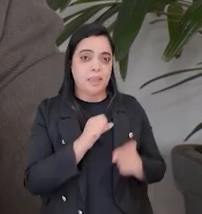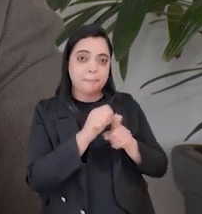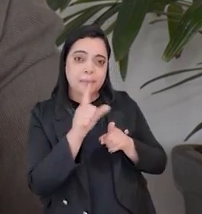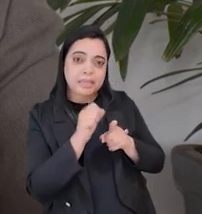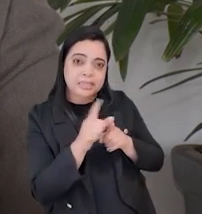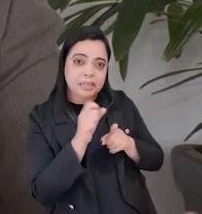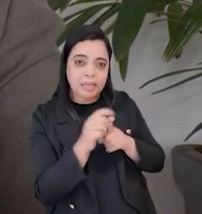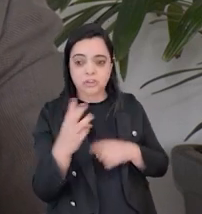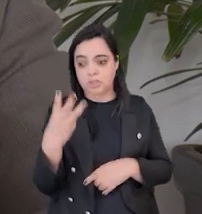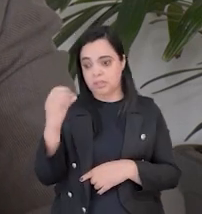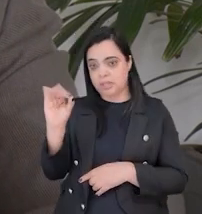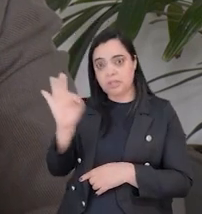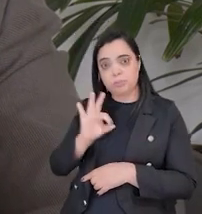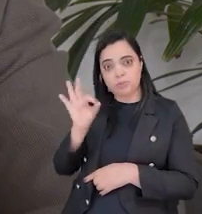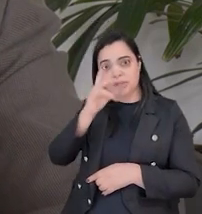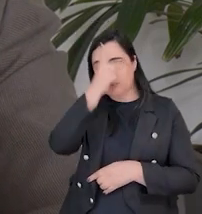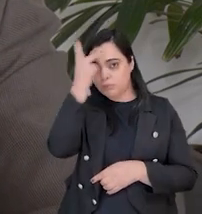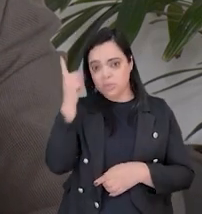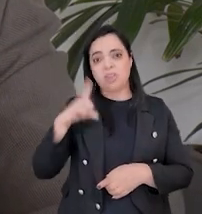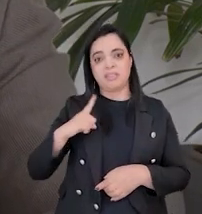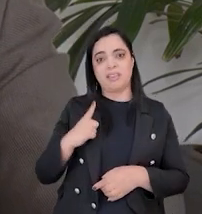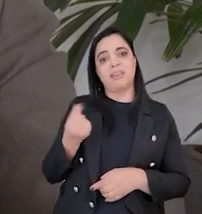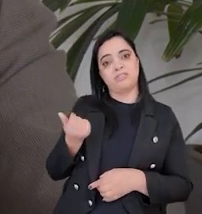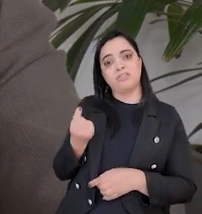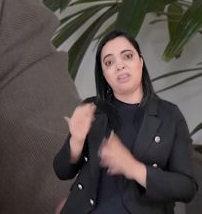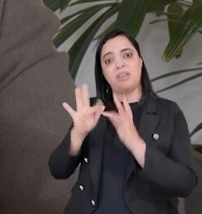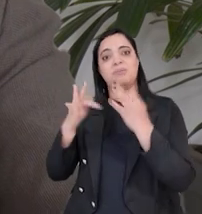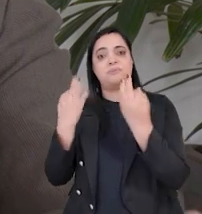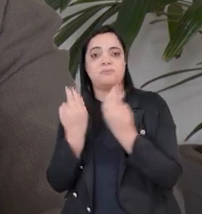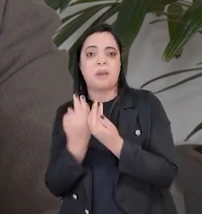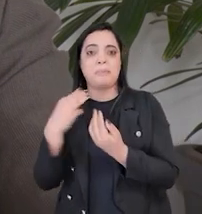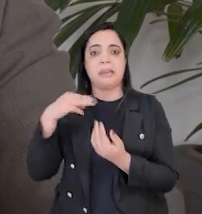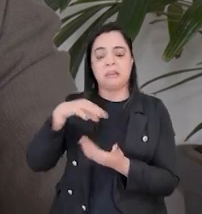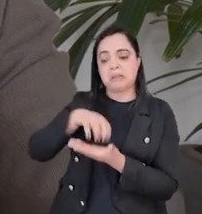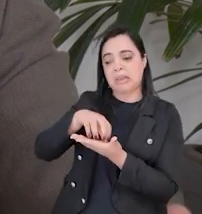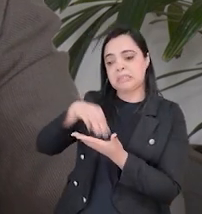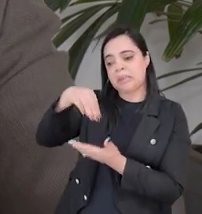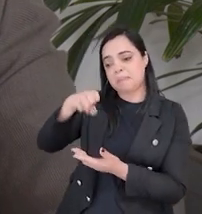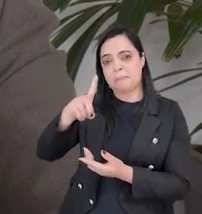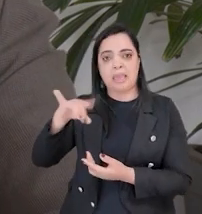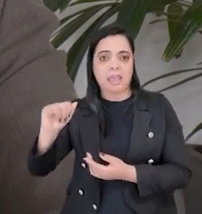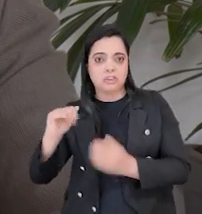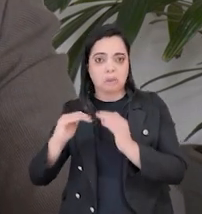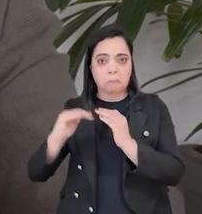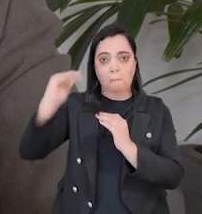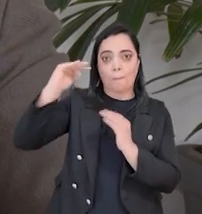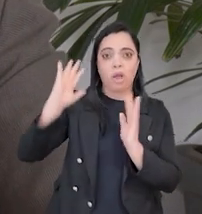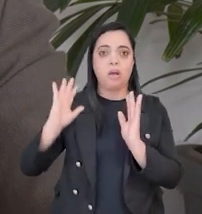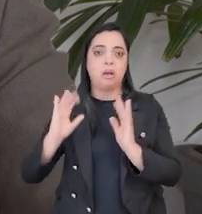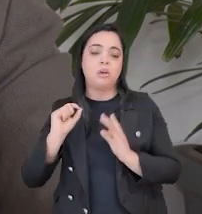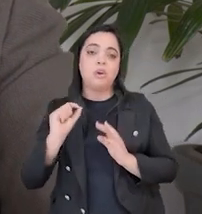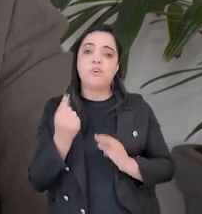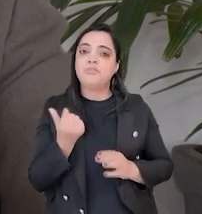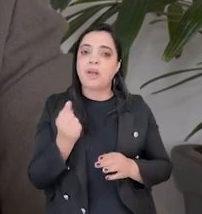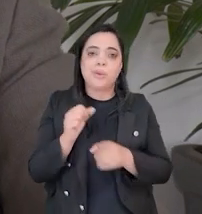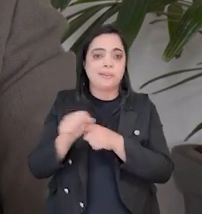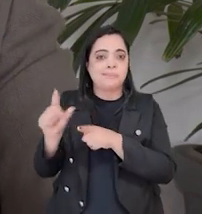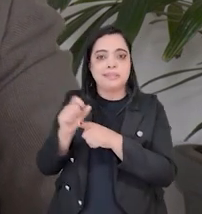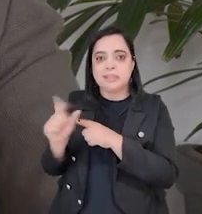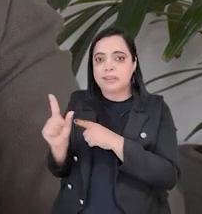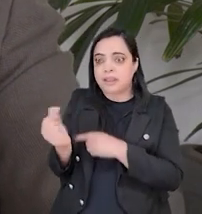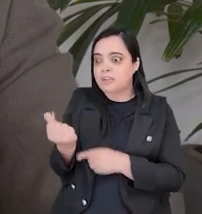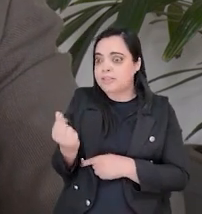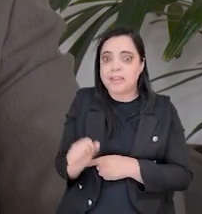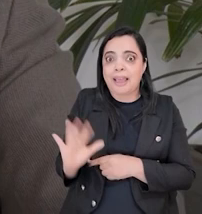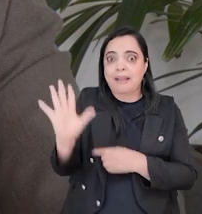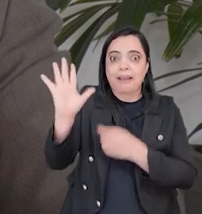a mensalidade dos 30% restantes que teria talvez são famílias de classe média etc o valor